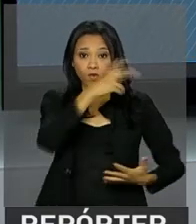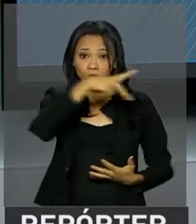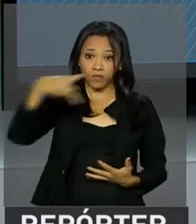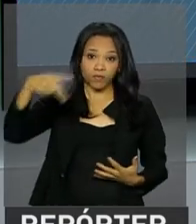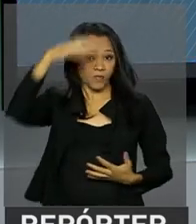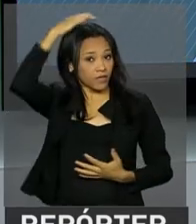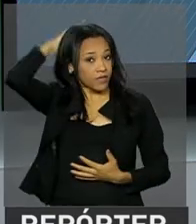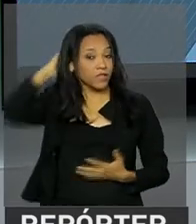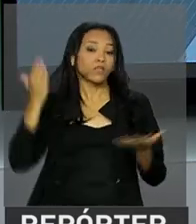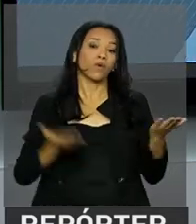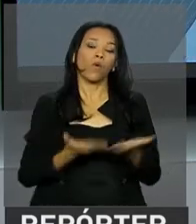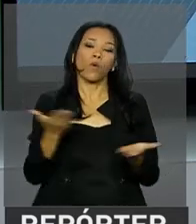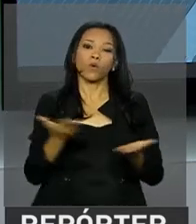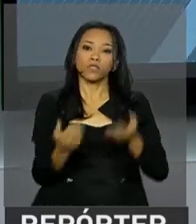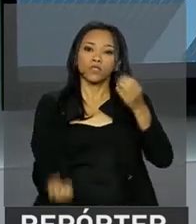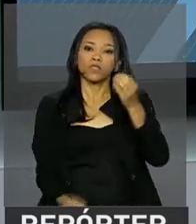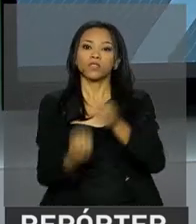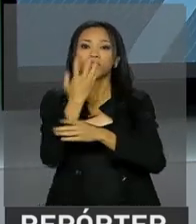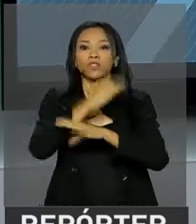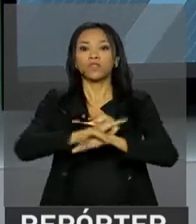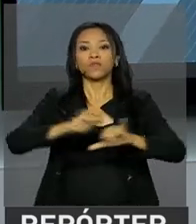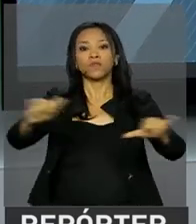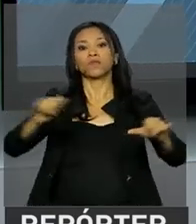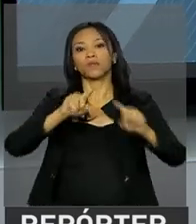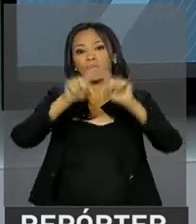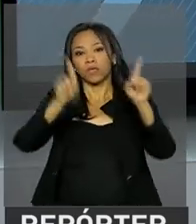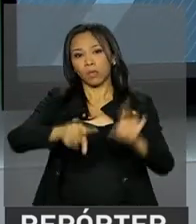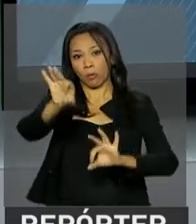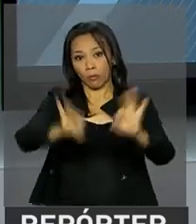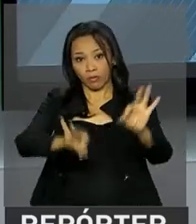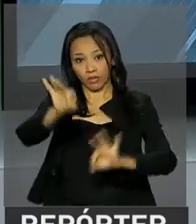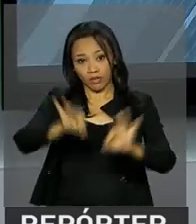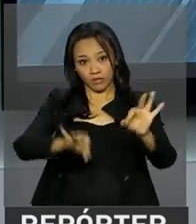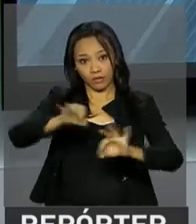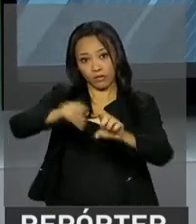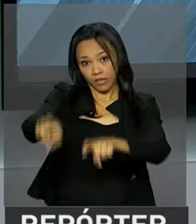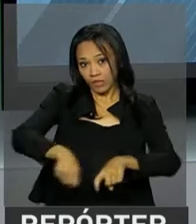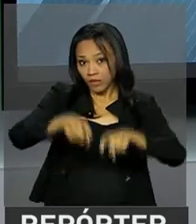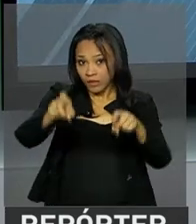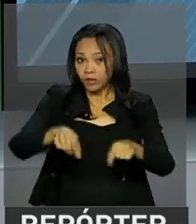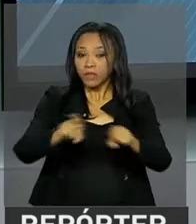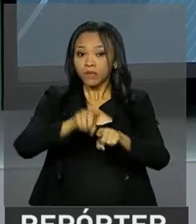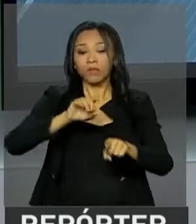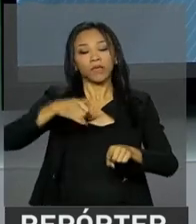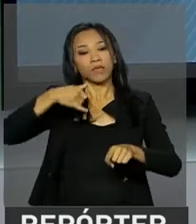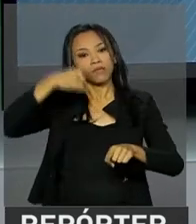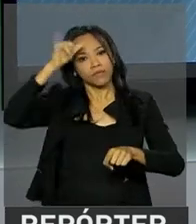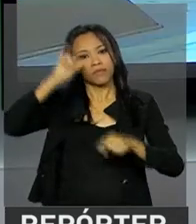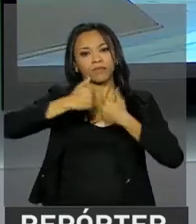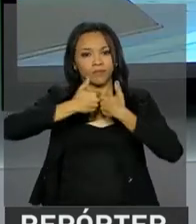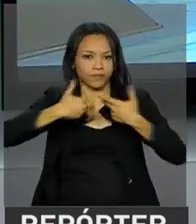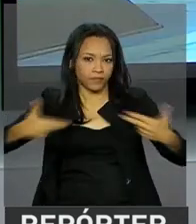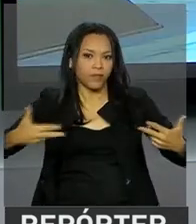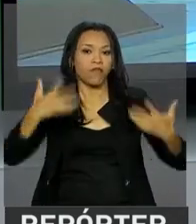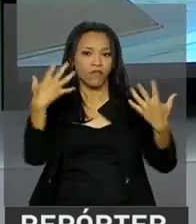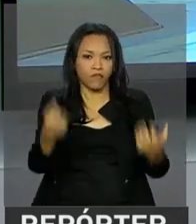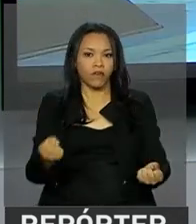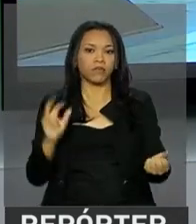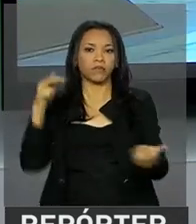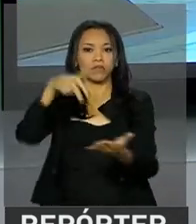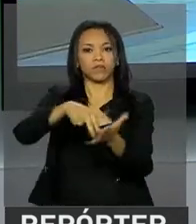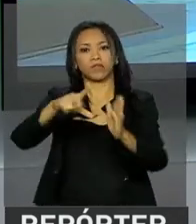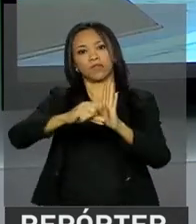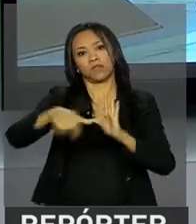michel temer lança hoje o plano agrícola e pecuário 2017 e 2018 vamos então ao palácio planalto conversar com a gabriela